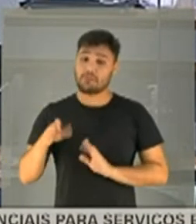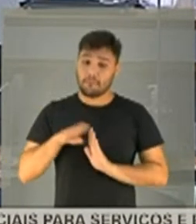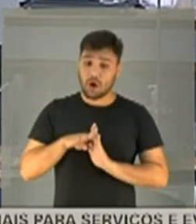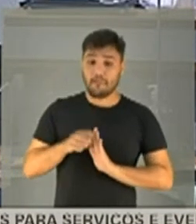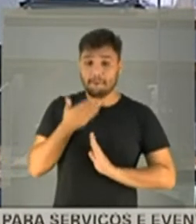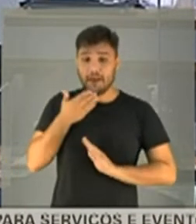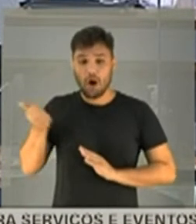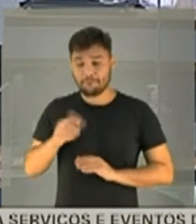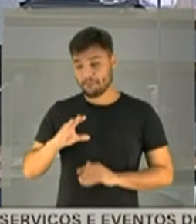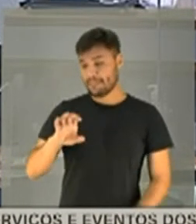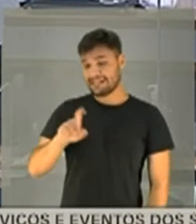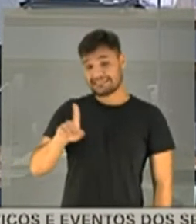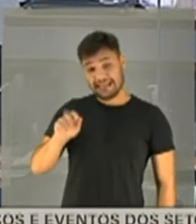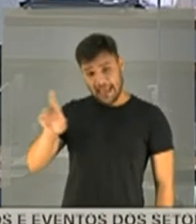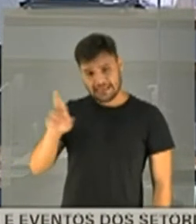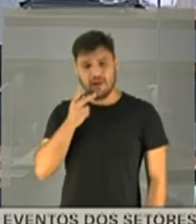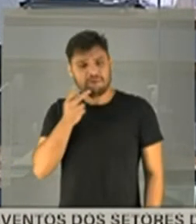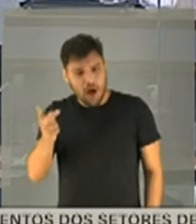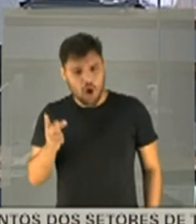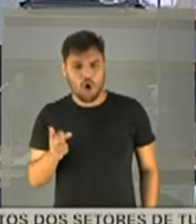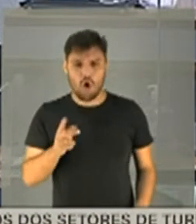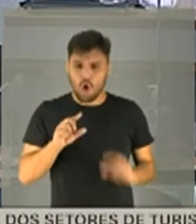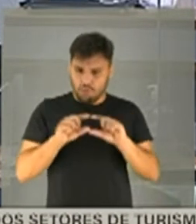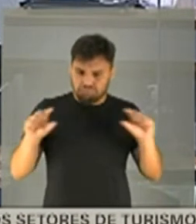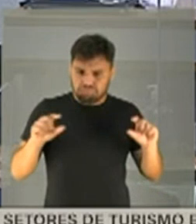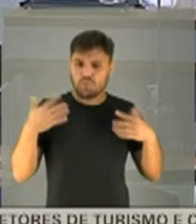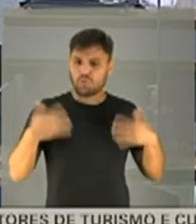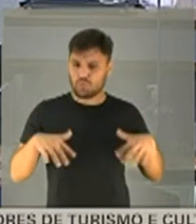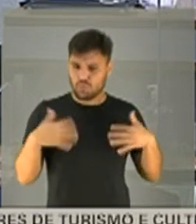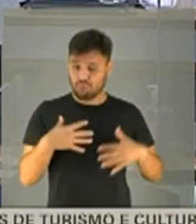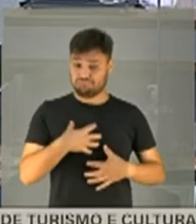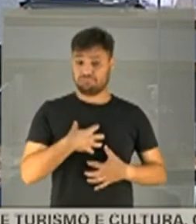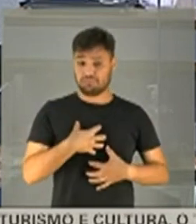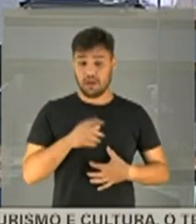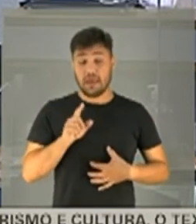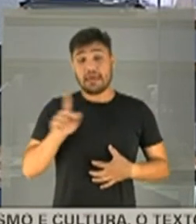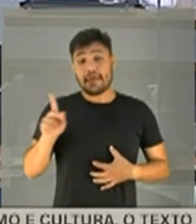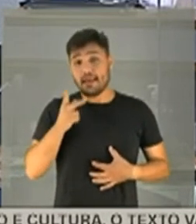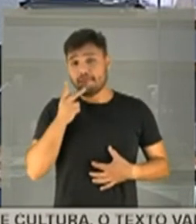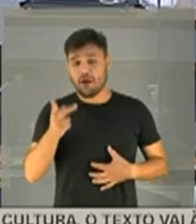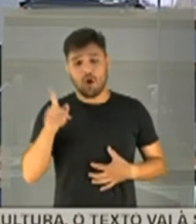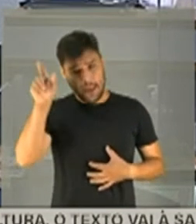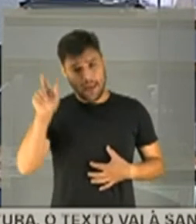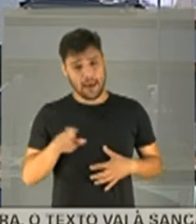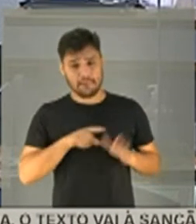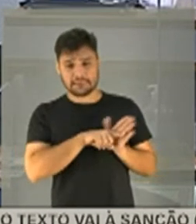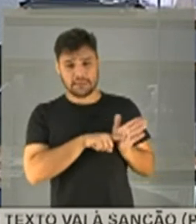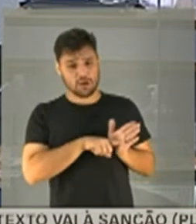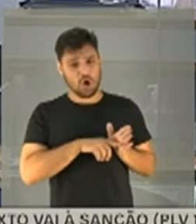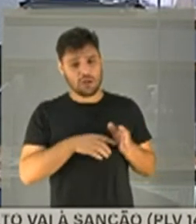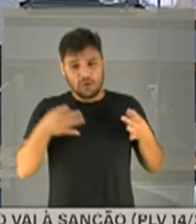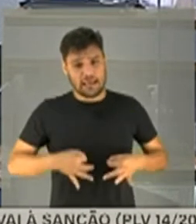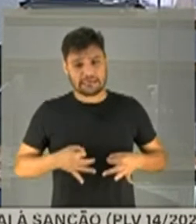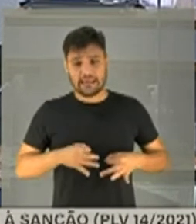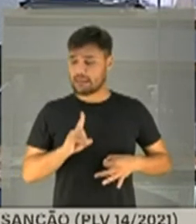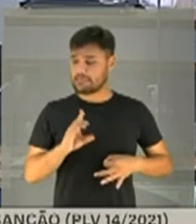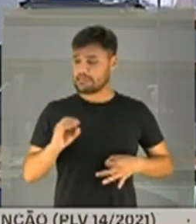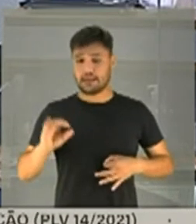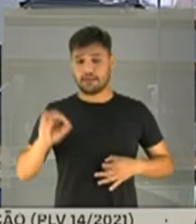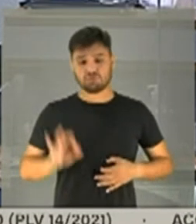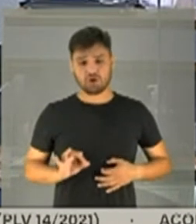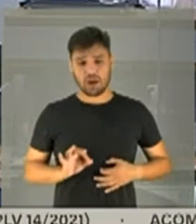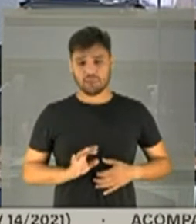deu uma declaração semana passada das mais impactantes que eu ouvi na pandemia. Que ele, como pesquisador, não está certo 100% das vezes.